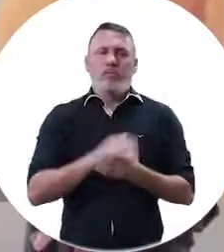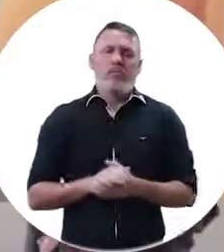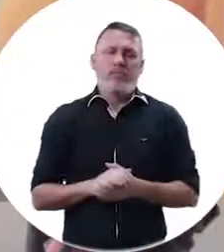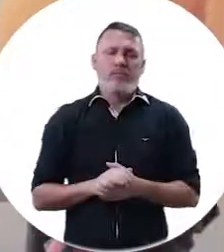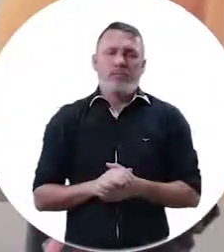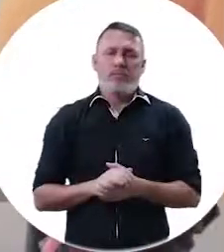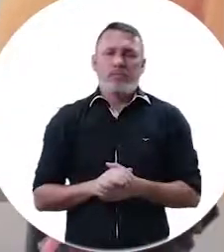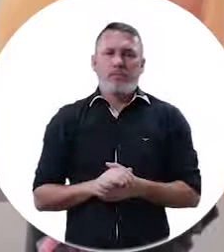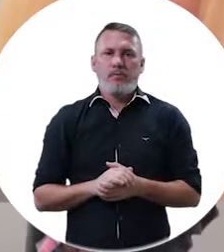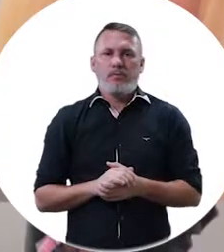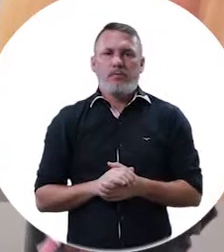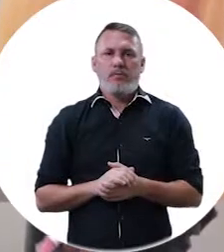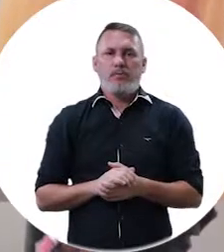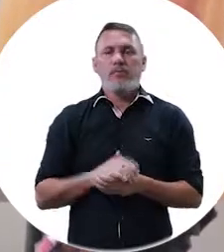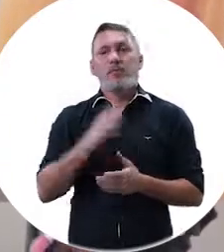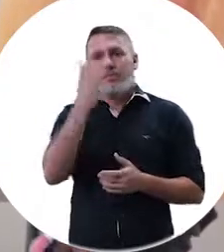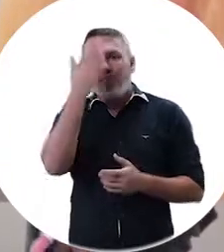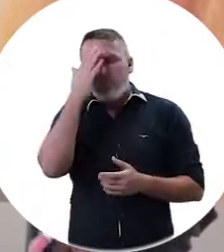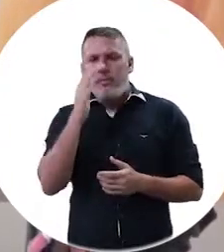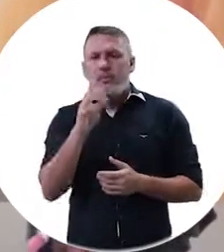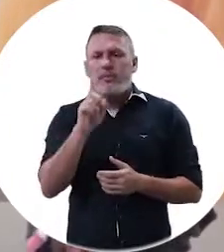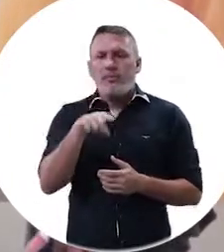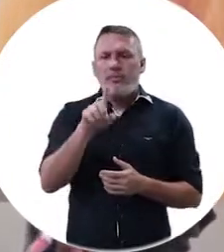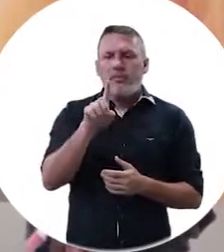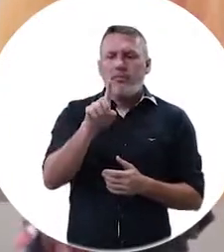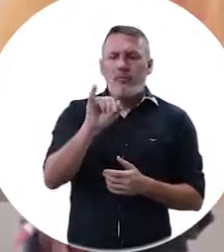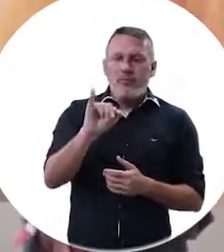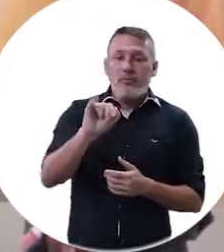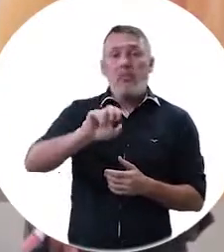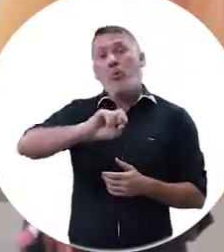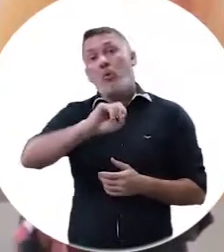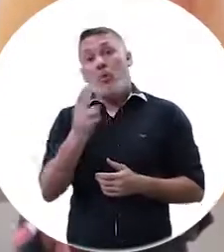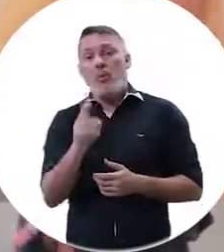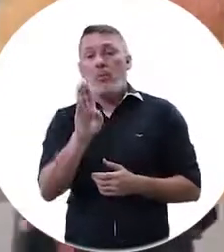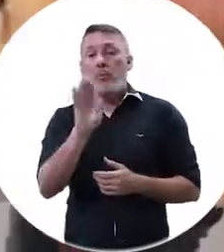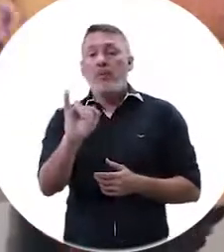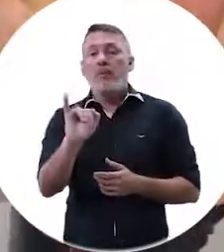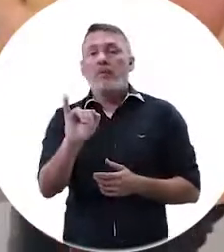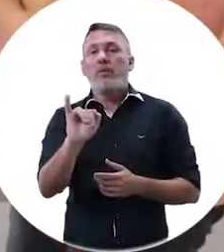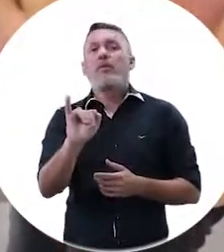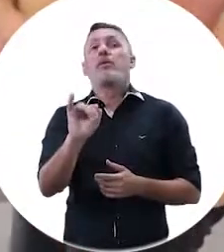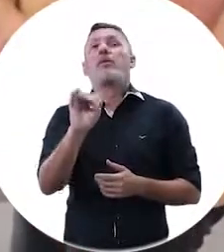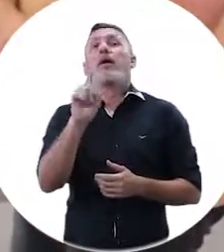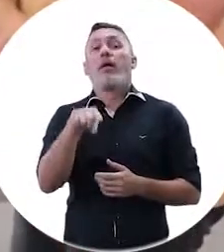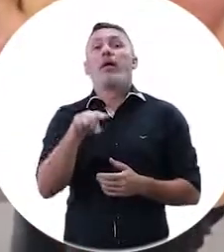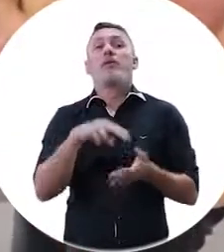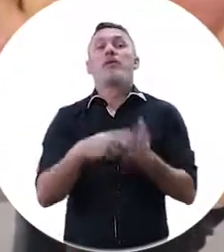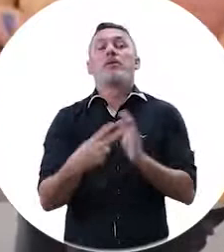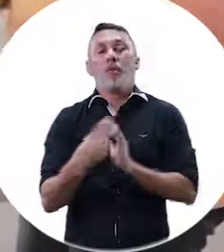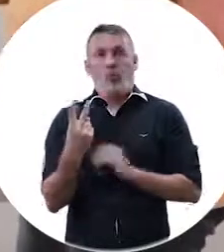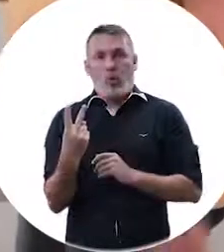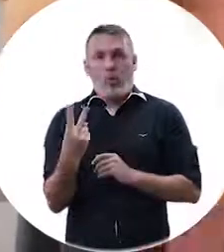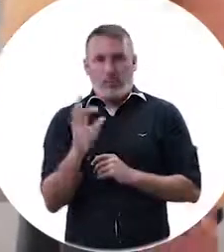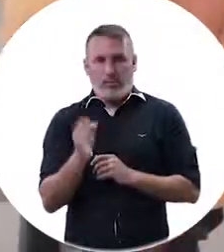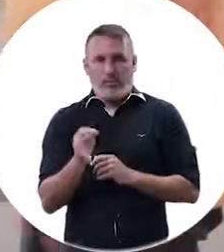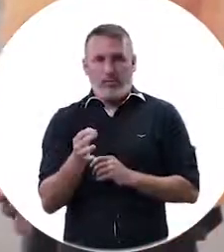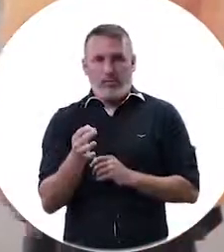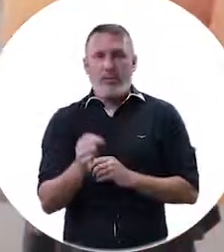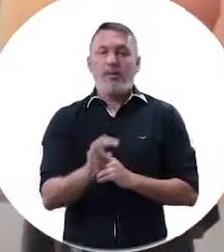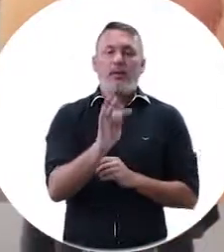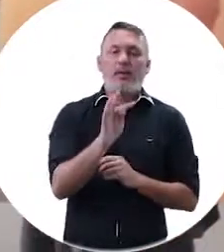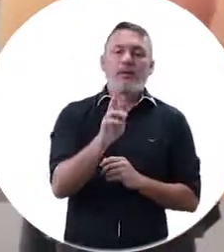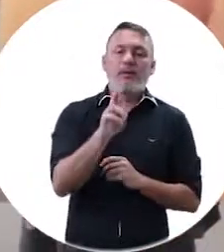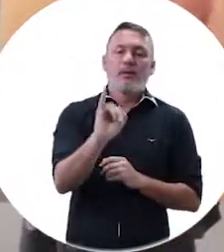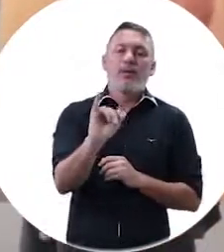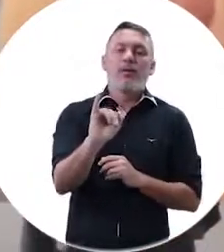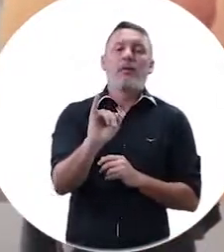ouviu falar que di ou bi significa 2, não é verdade? Você já ouviu falar